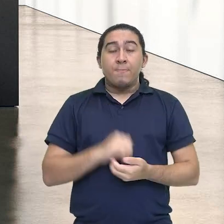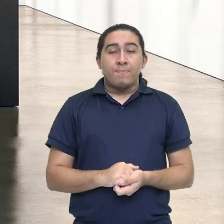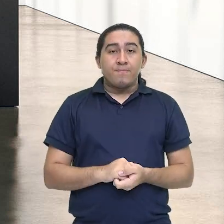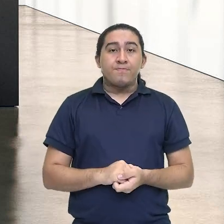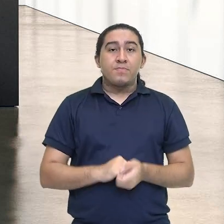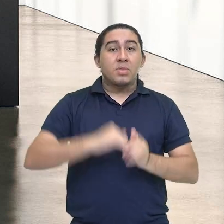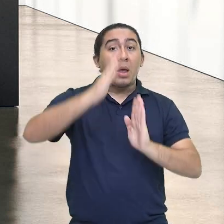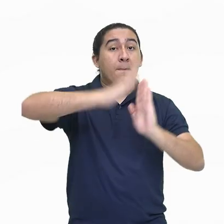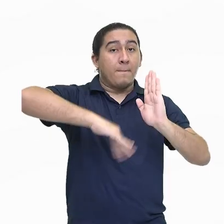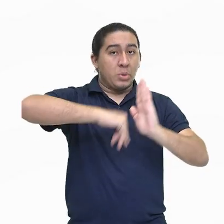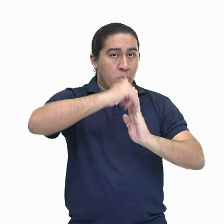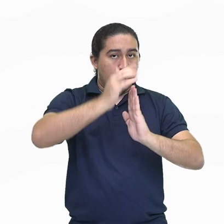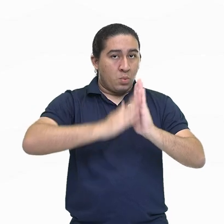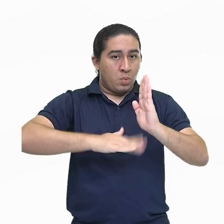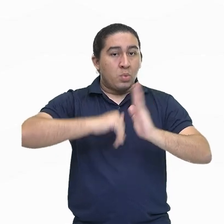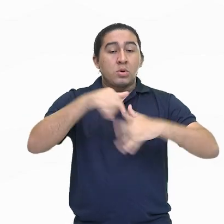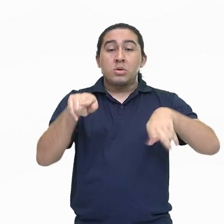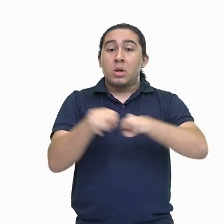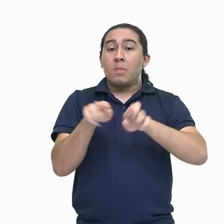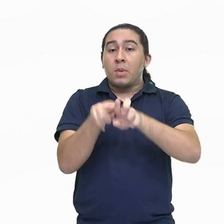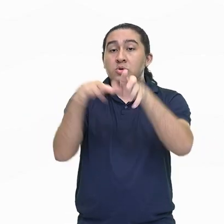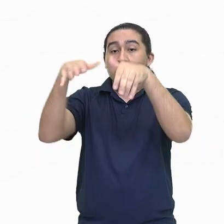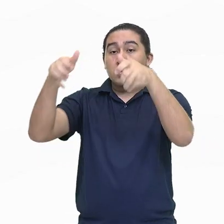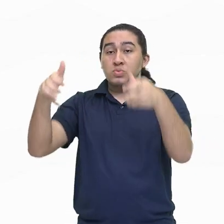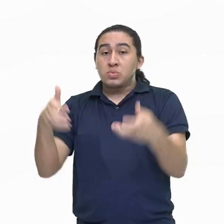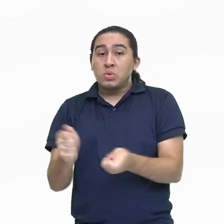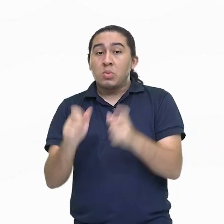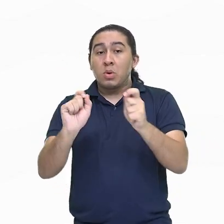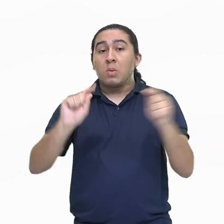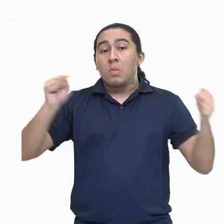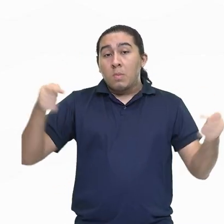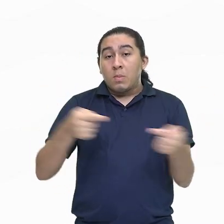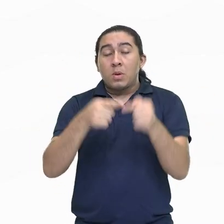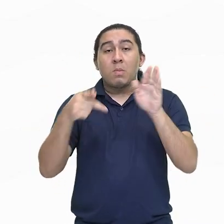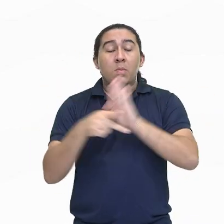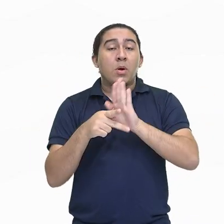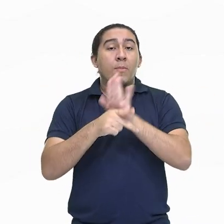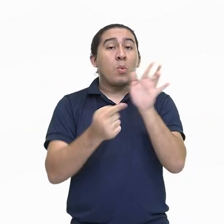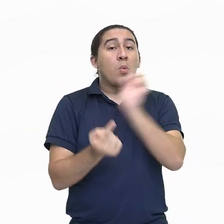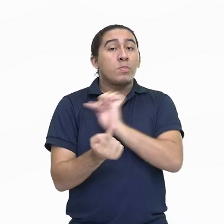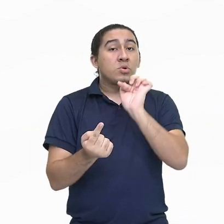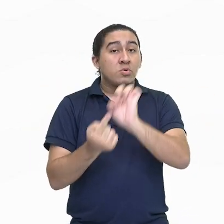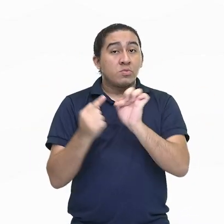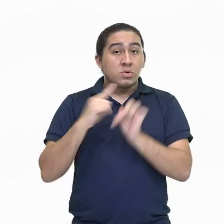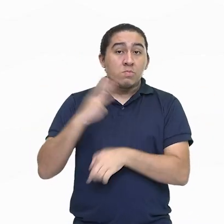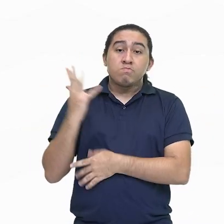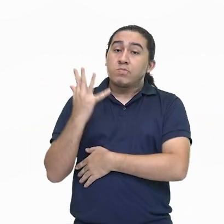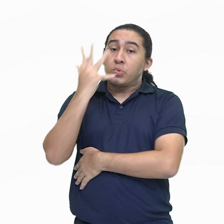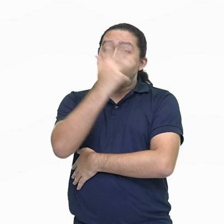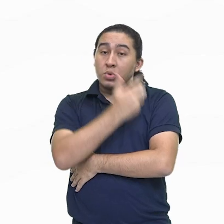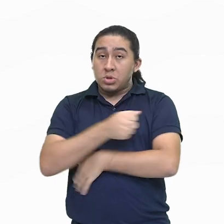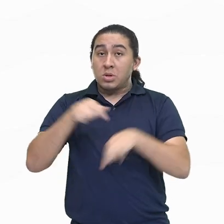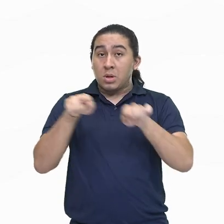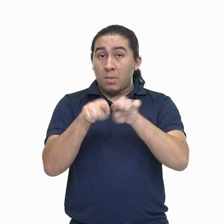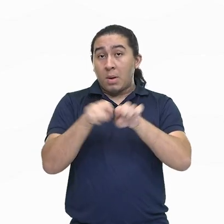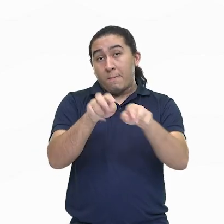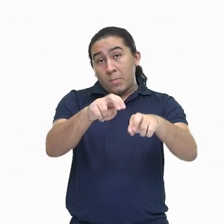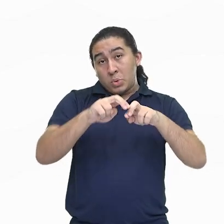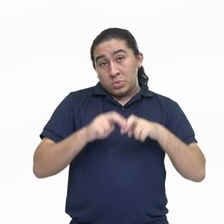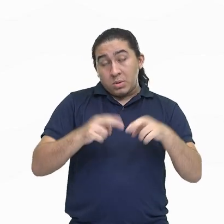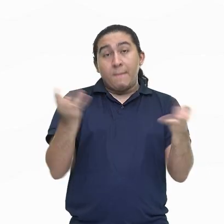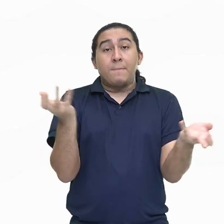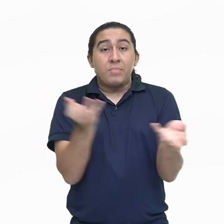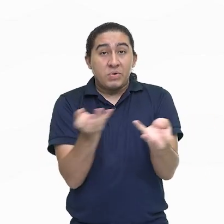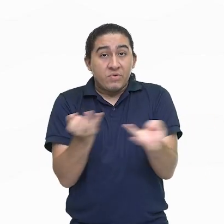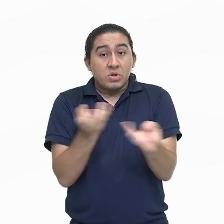e as esculturas, elas eram concebidas a fim de serem belas e assim perfeitas, de acordo com os princípios